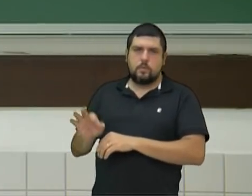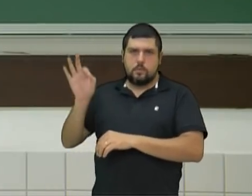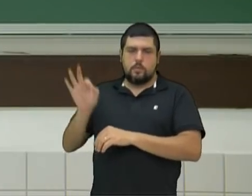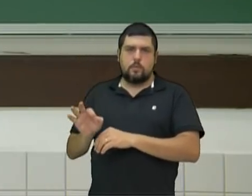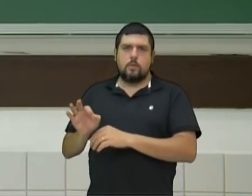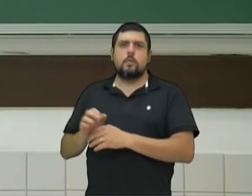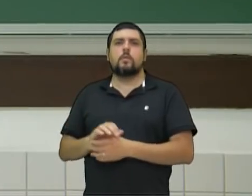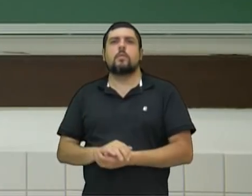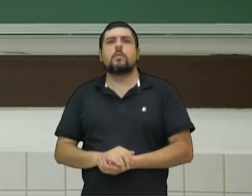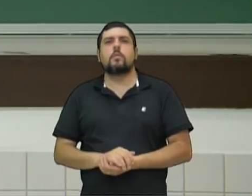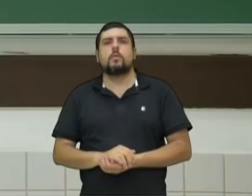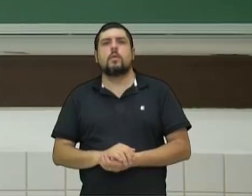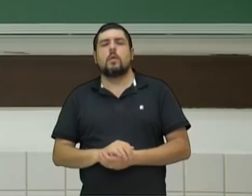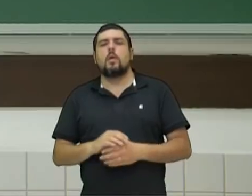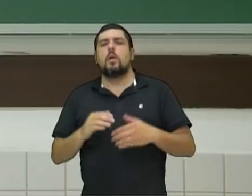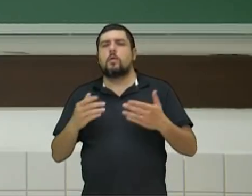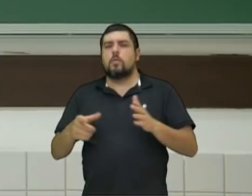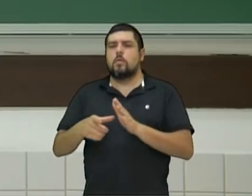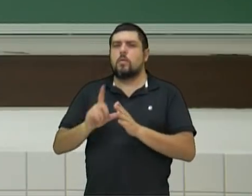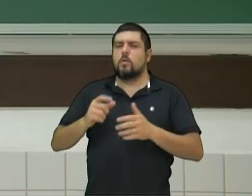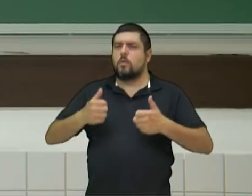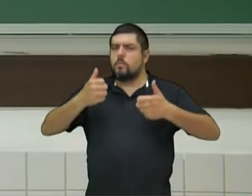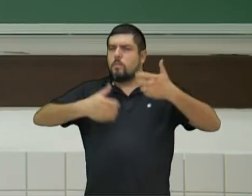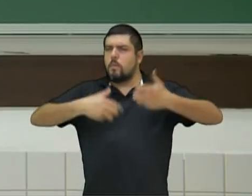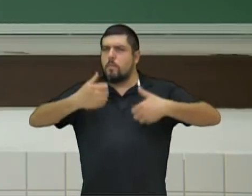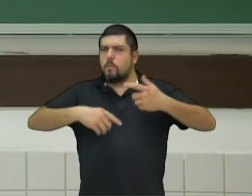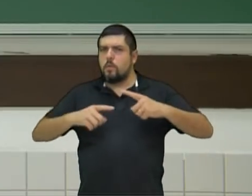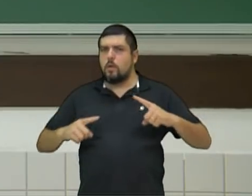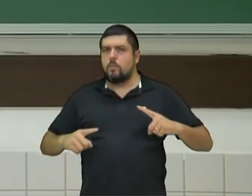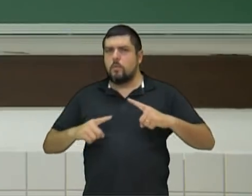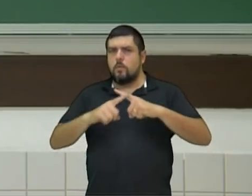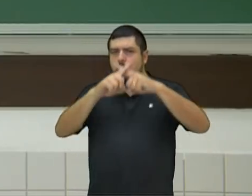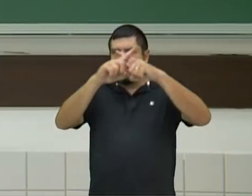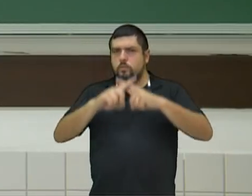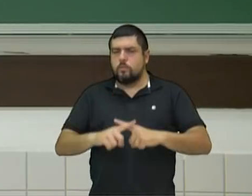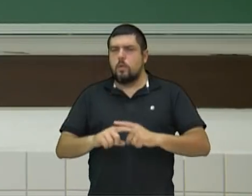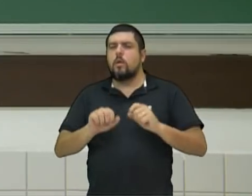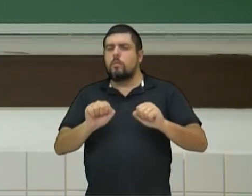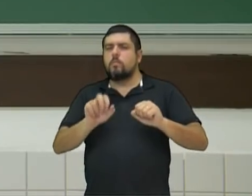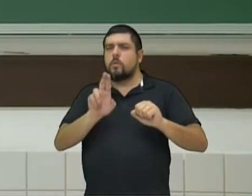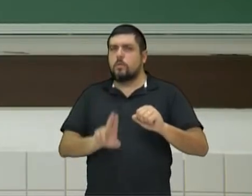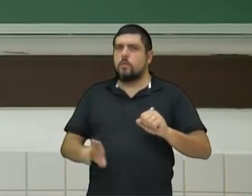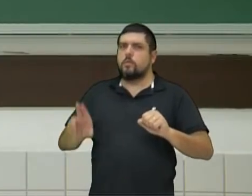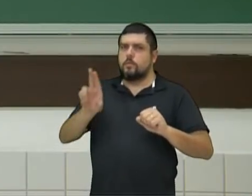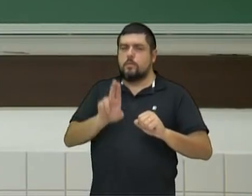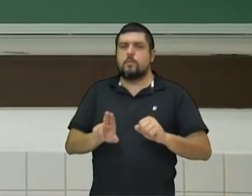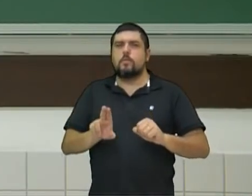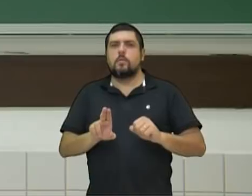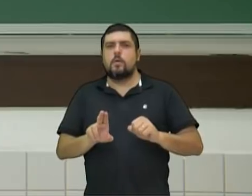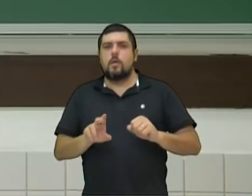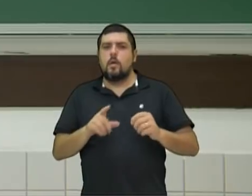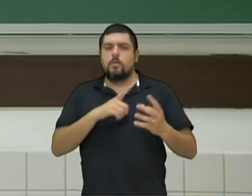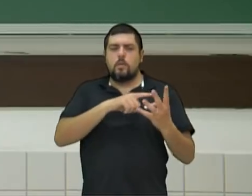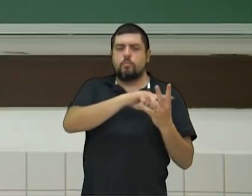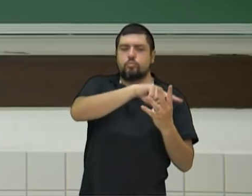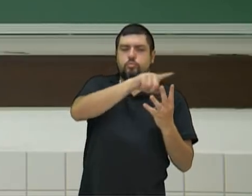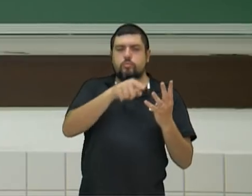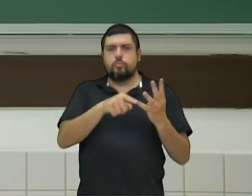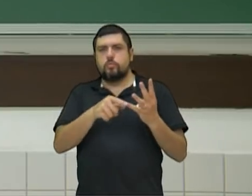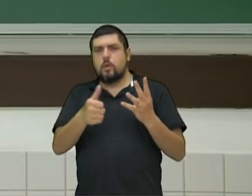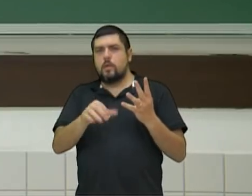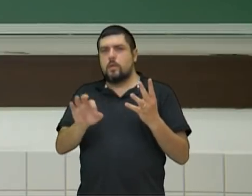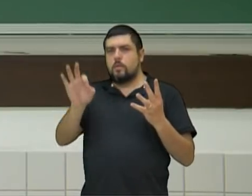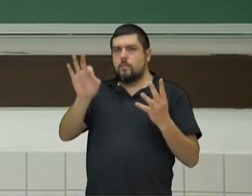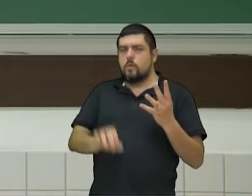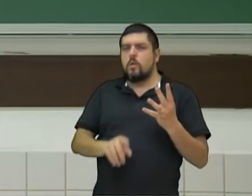vocês podem utilizar a mesma ideia que a professora fez, a regra de 3, sendo que um deles já foi feito, que é os que não decidiram, que